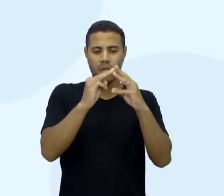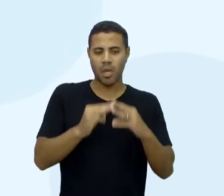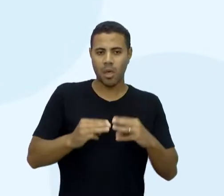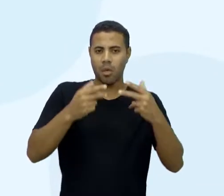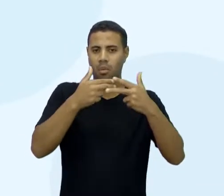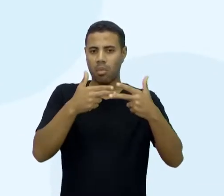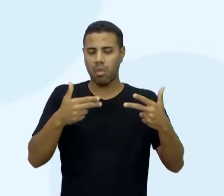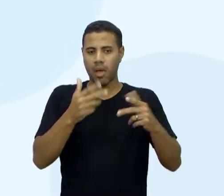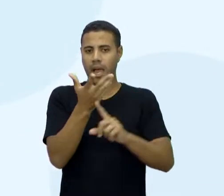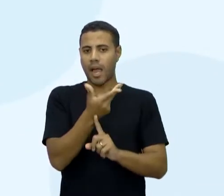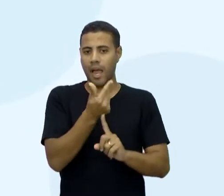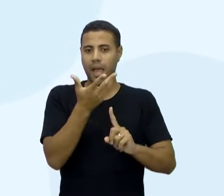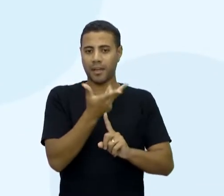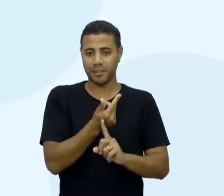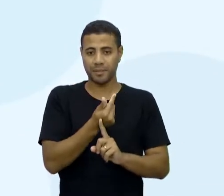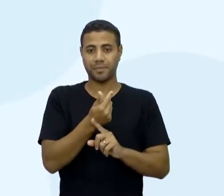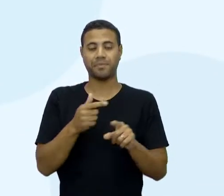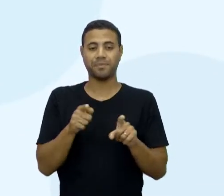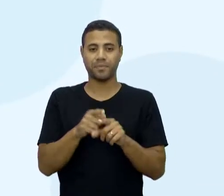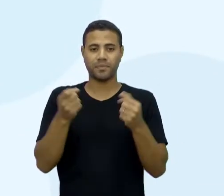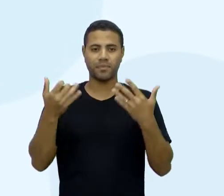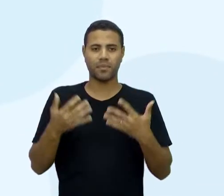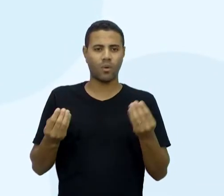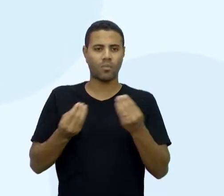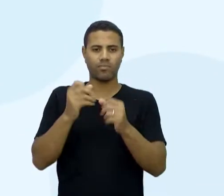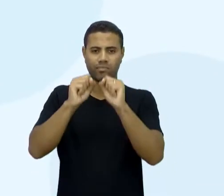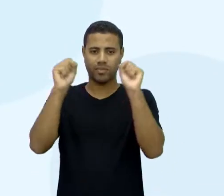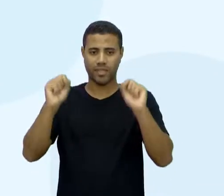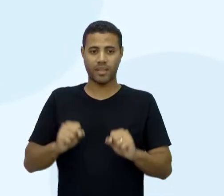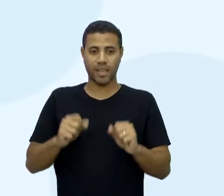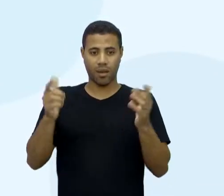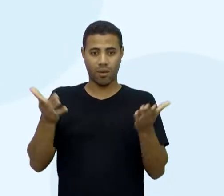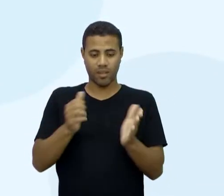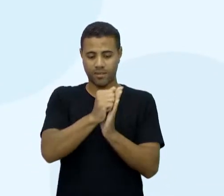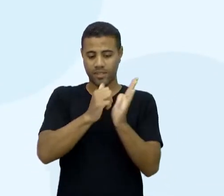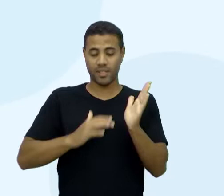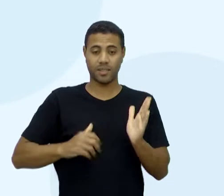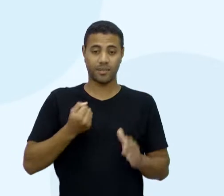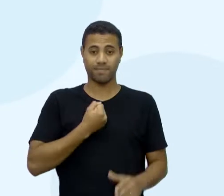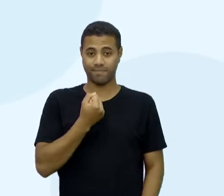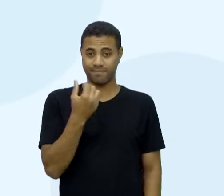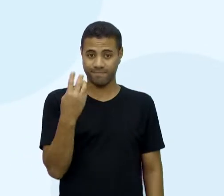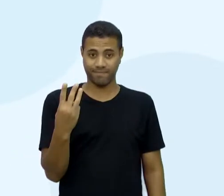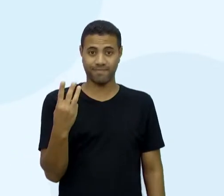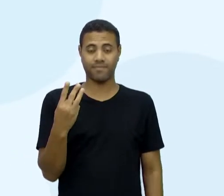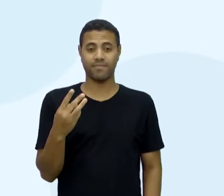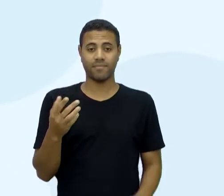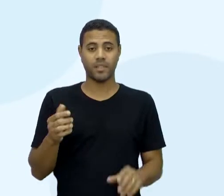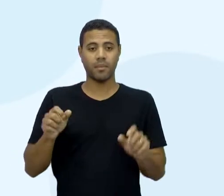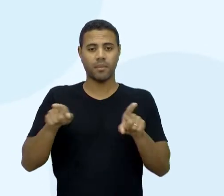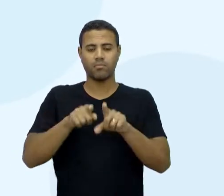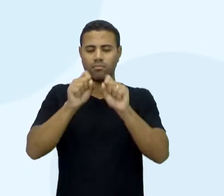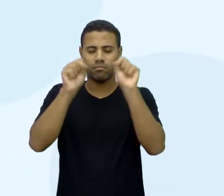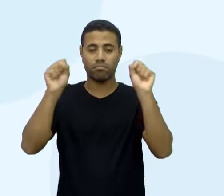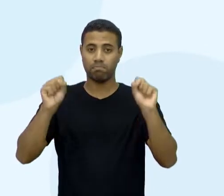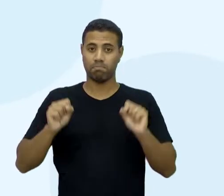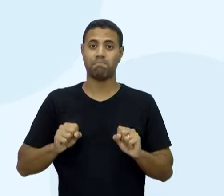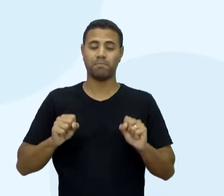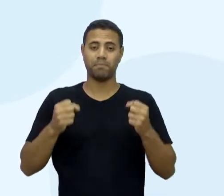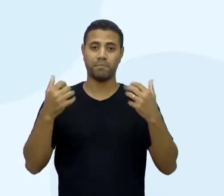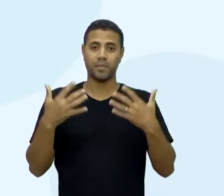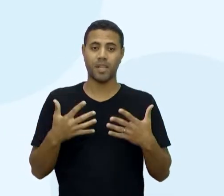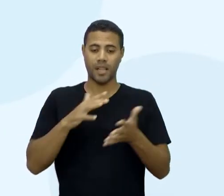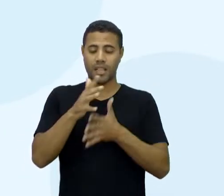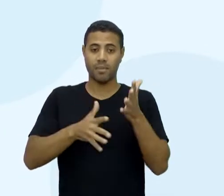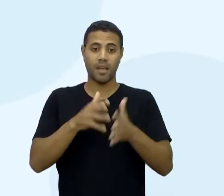vai começar a nossa sistematização. Então, nós estamos na atividade 3 e estamos na nossa sistematização. Hoje na